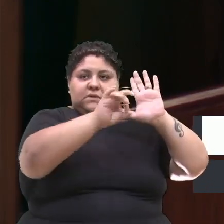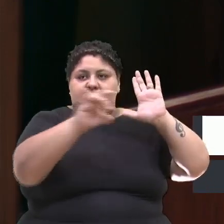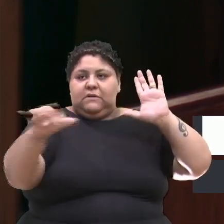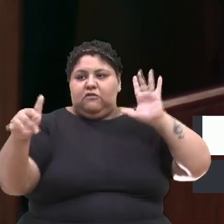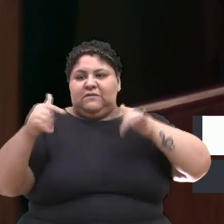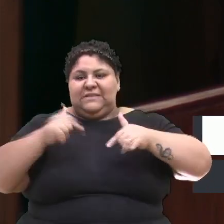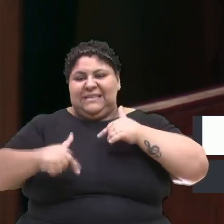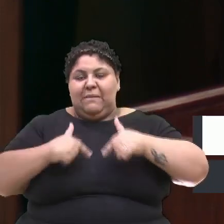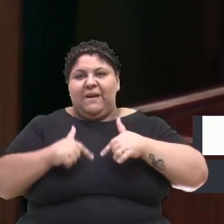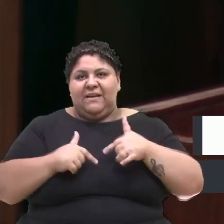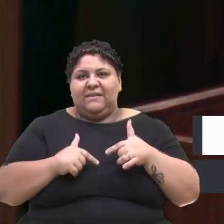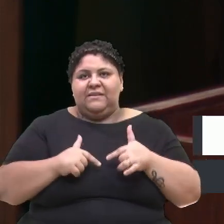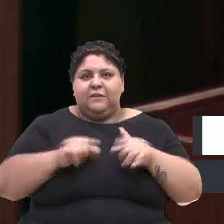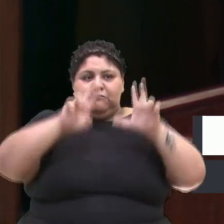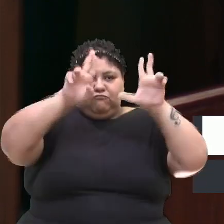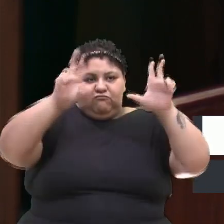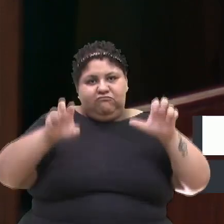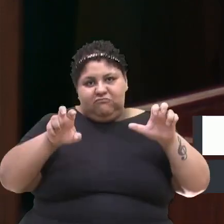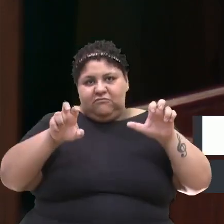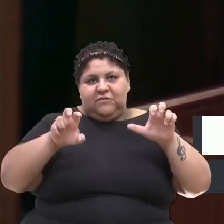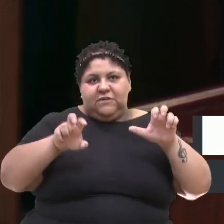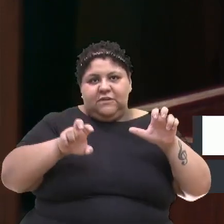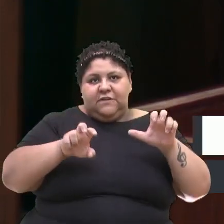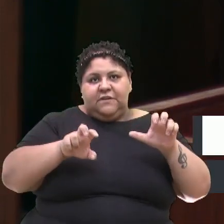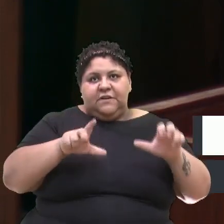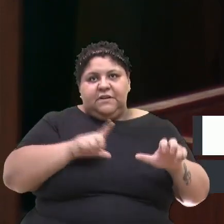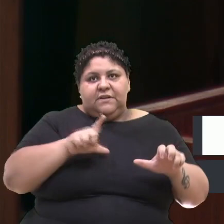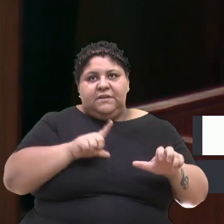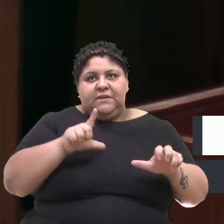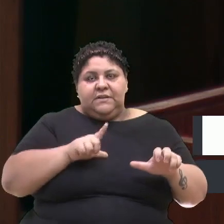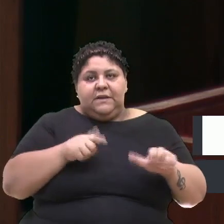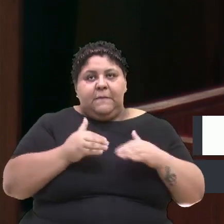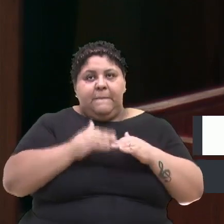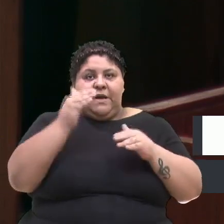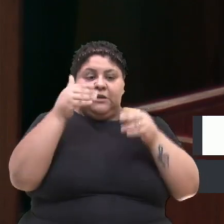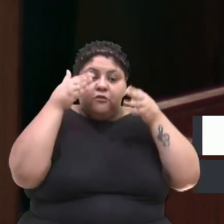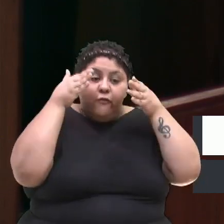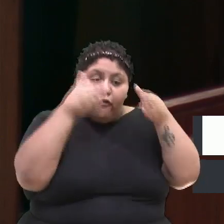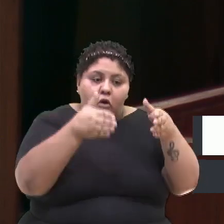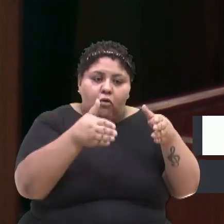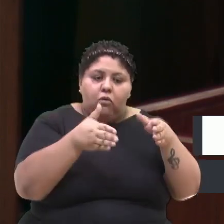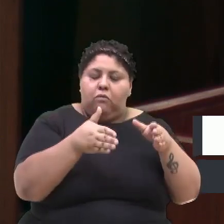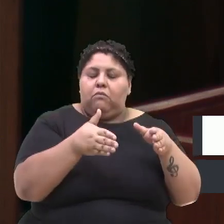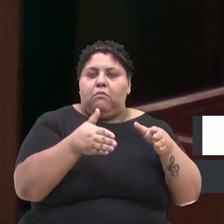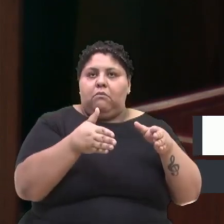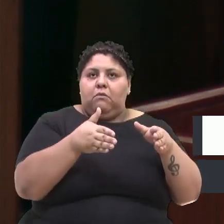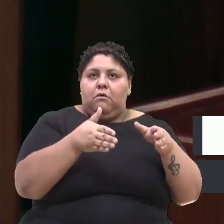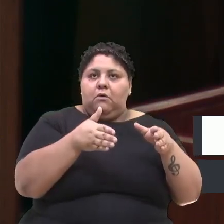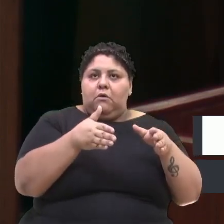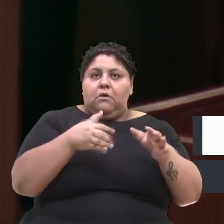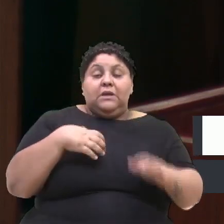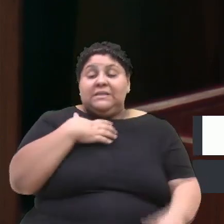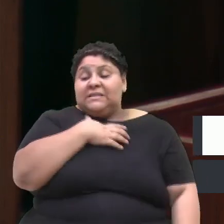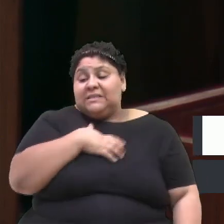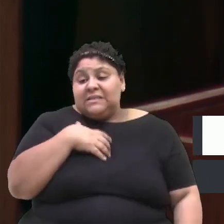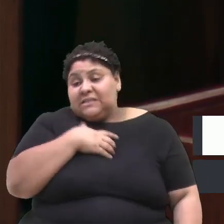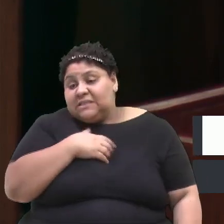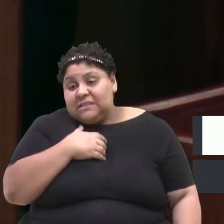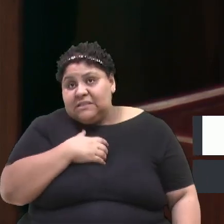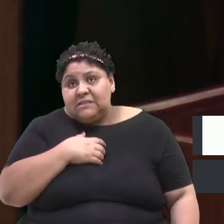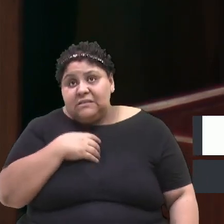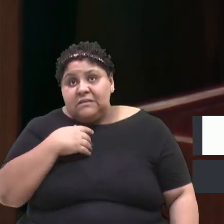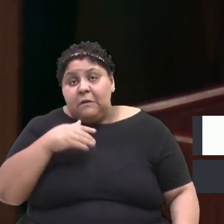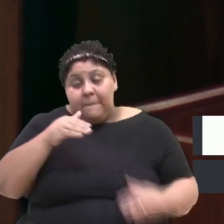trabalha empenhado naquilo que tem mais tendência, naquilo que se sente mais